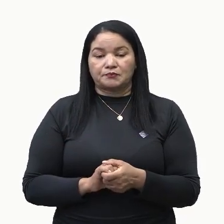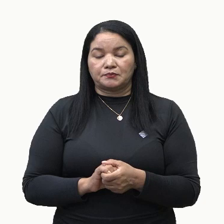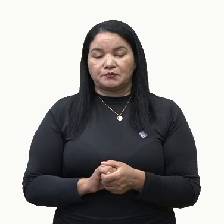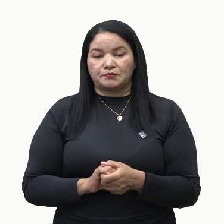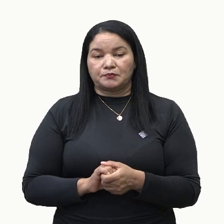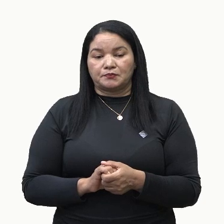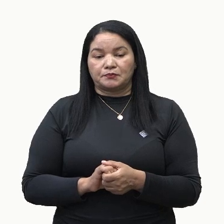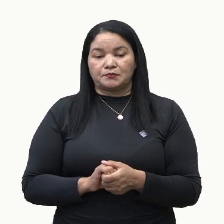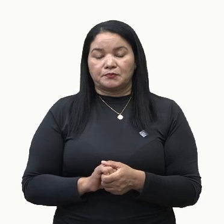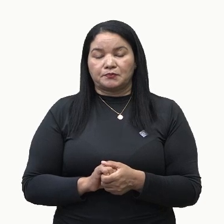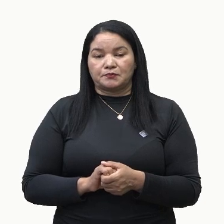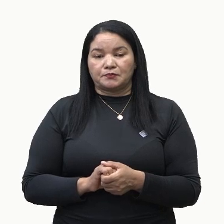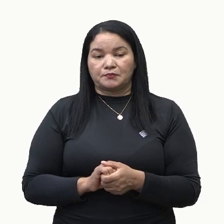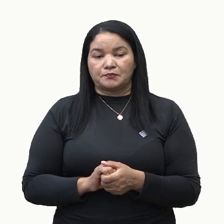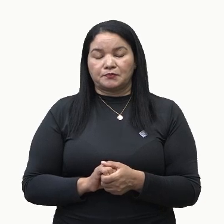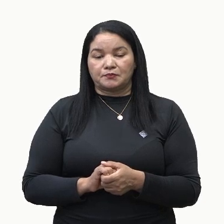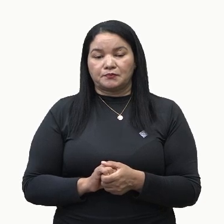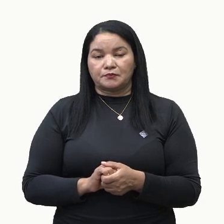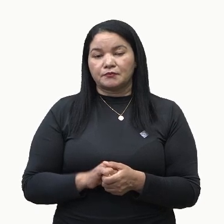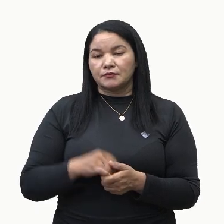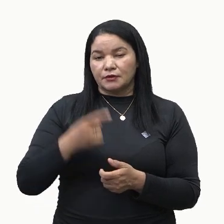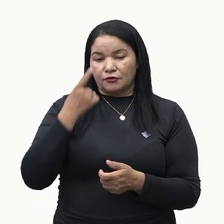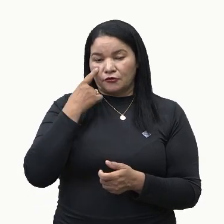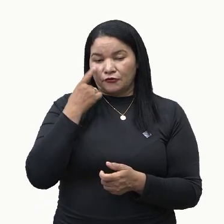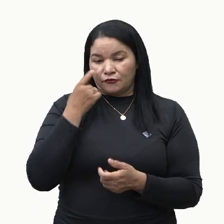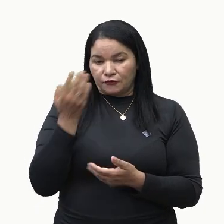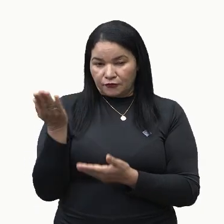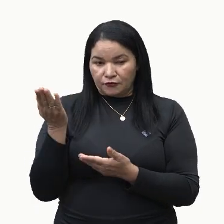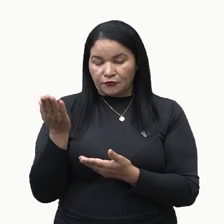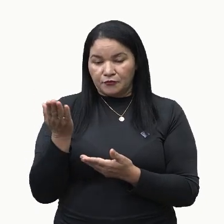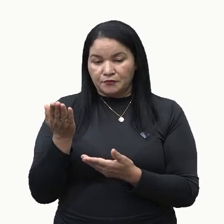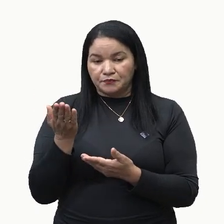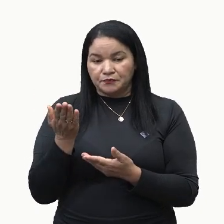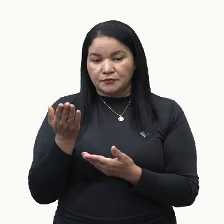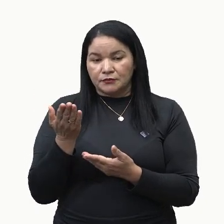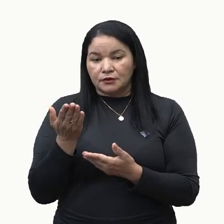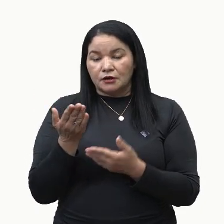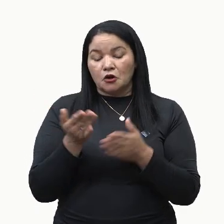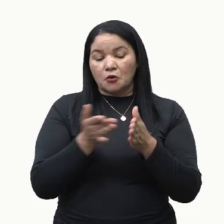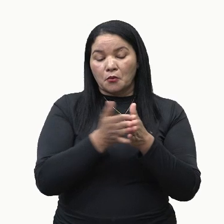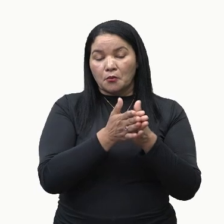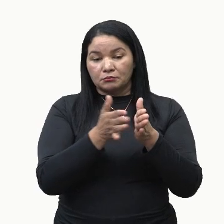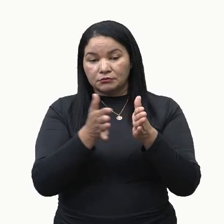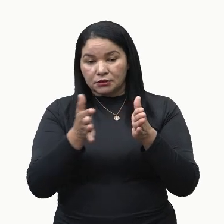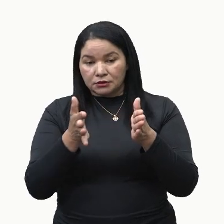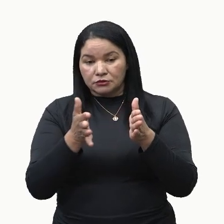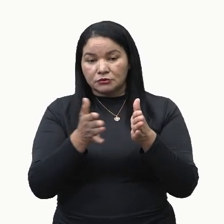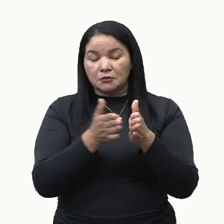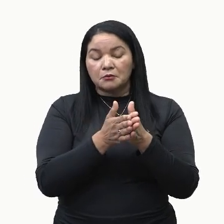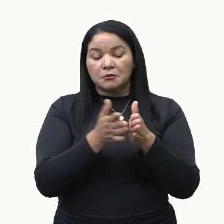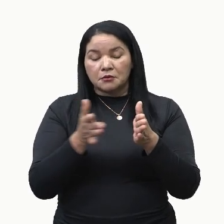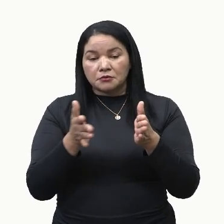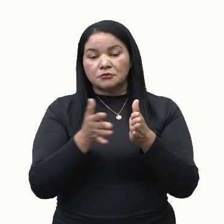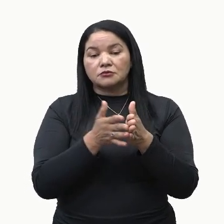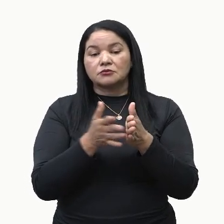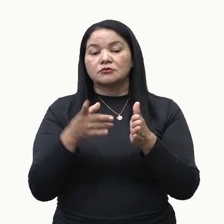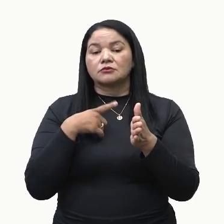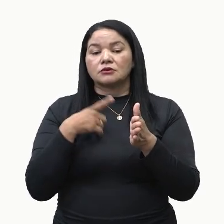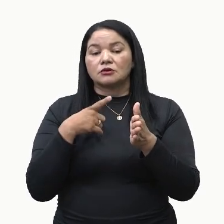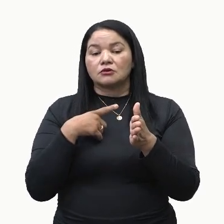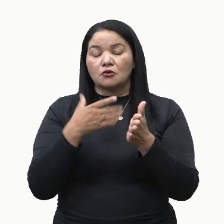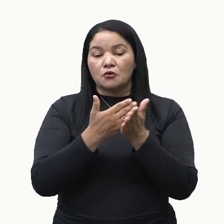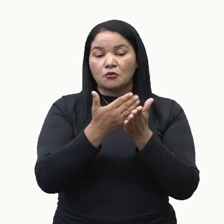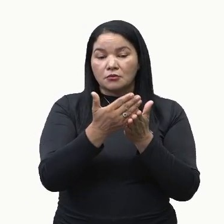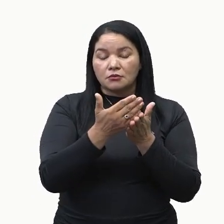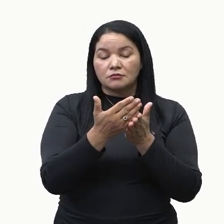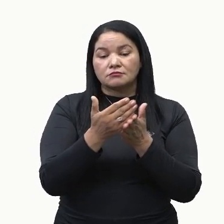está também flexionado. Então temos aqui esse período. Nesse período aqui, no começo a